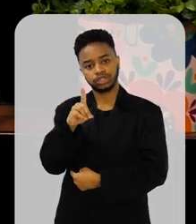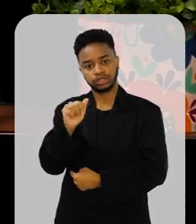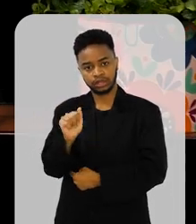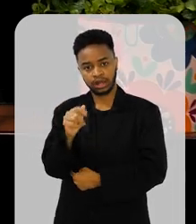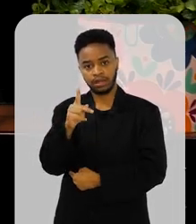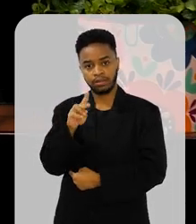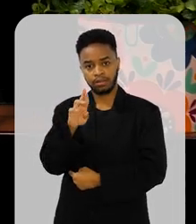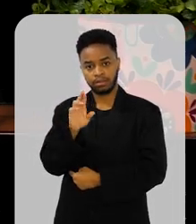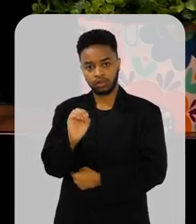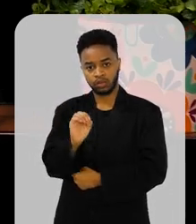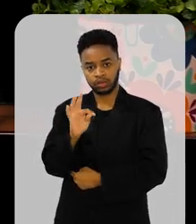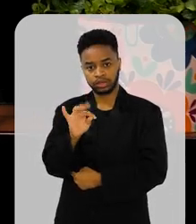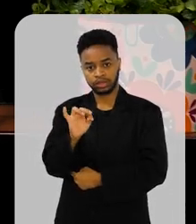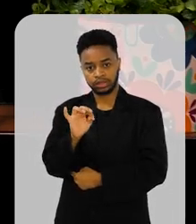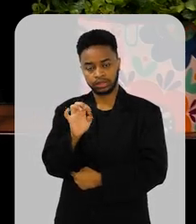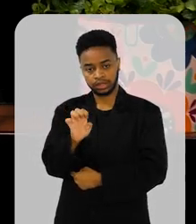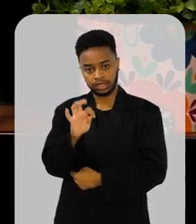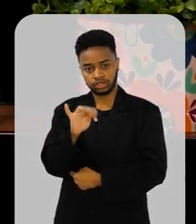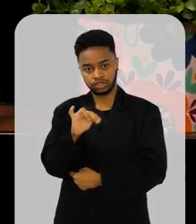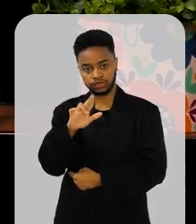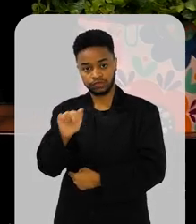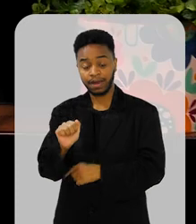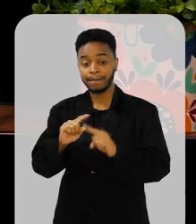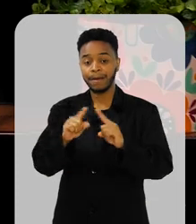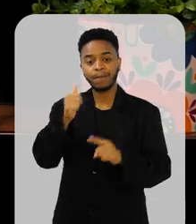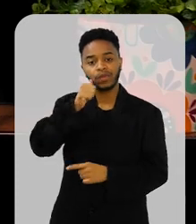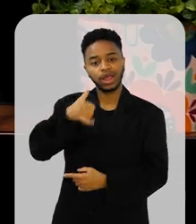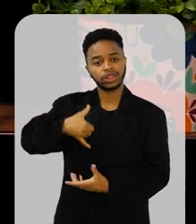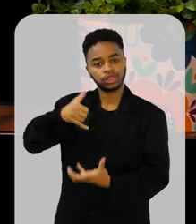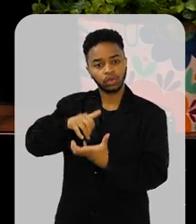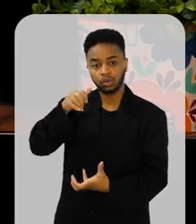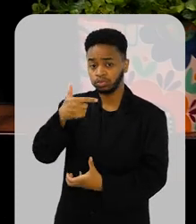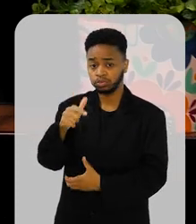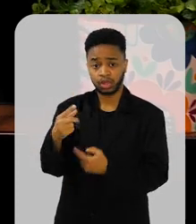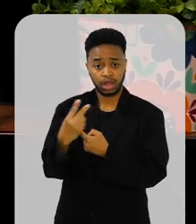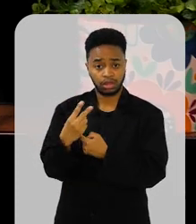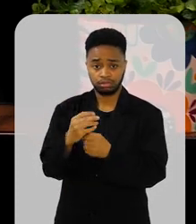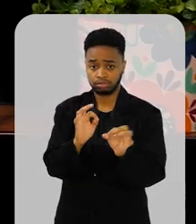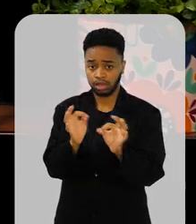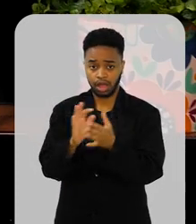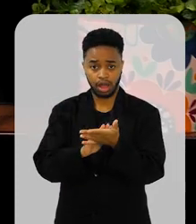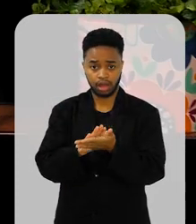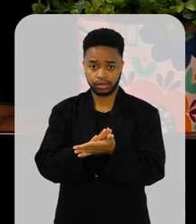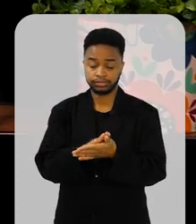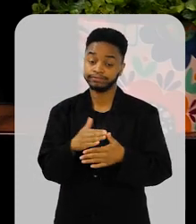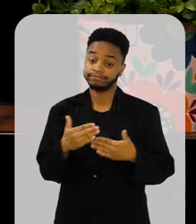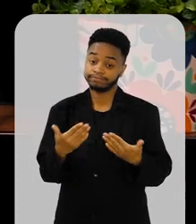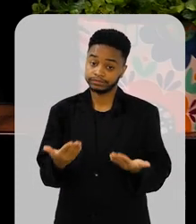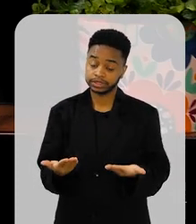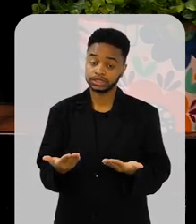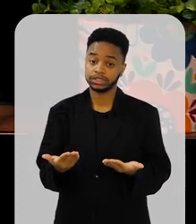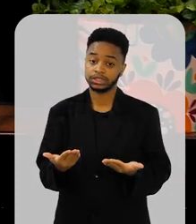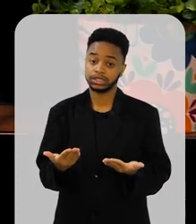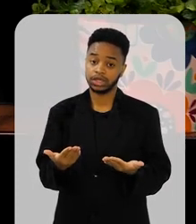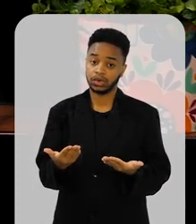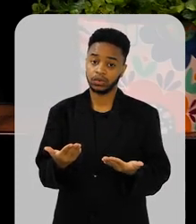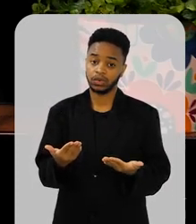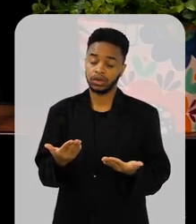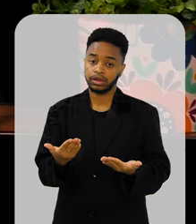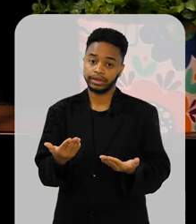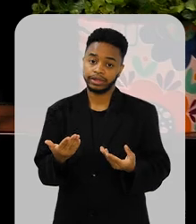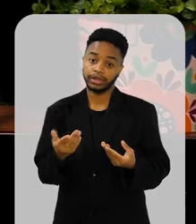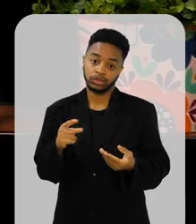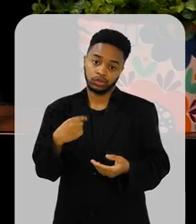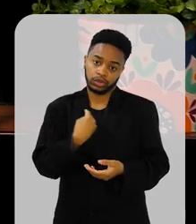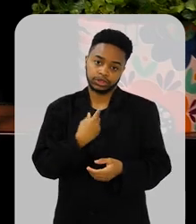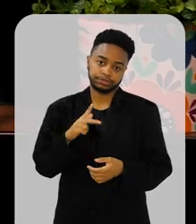protetiva. As mulheres idosas não têm imediatamente a medida protetiva. Né? Isso fica aí, nós